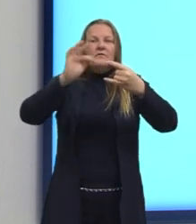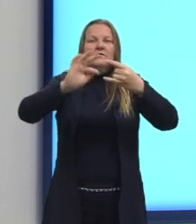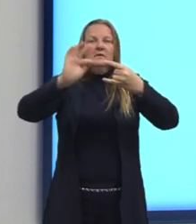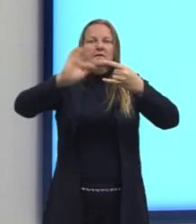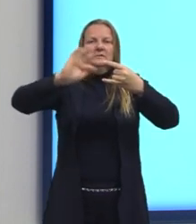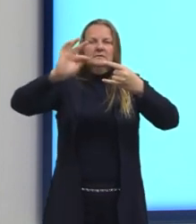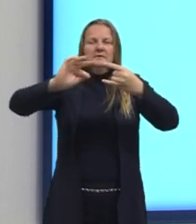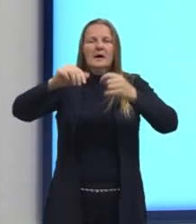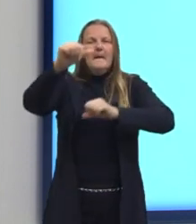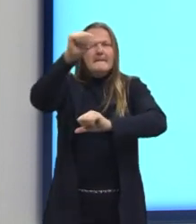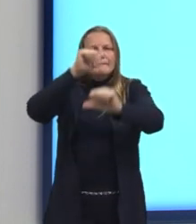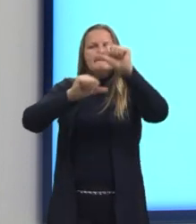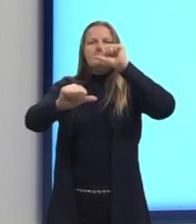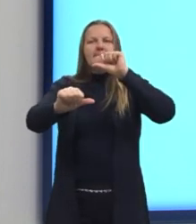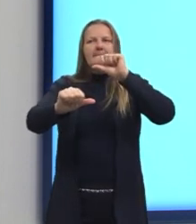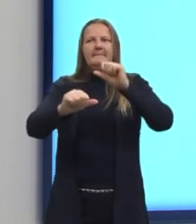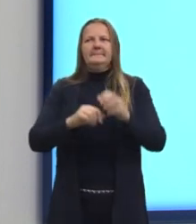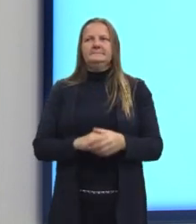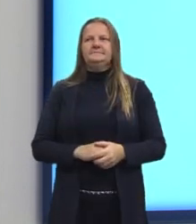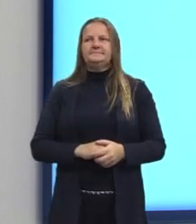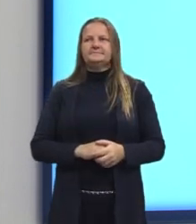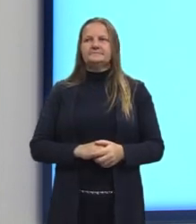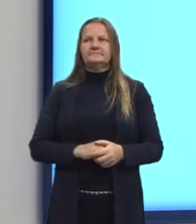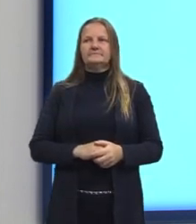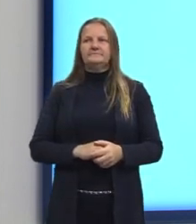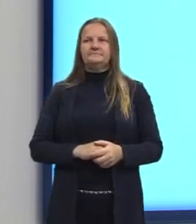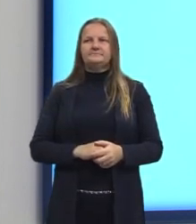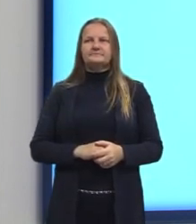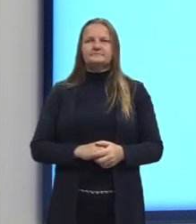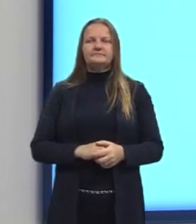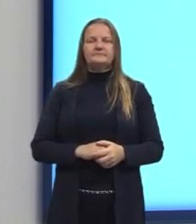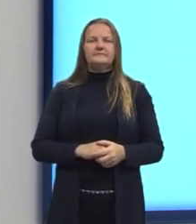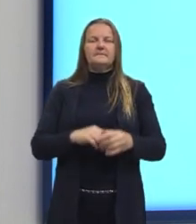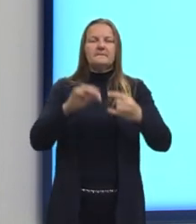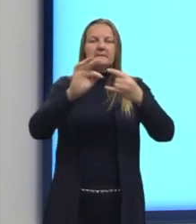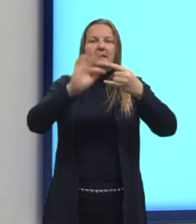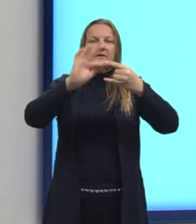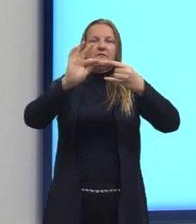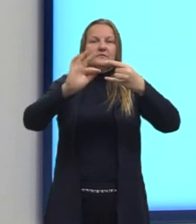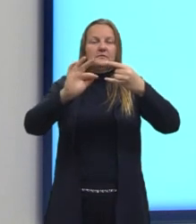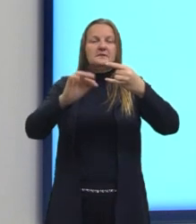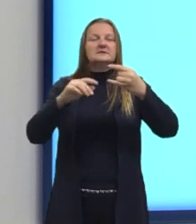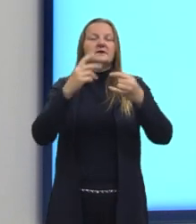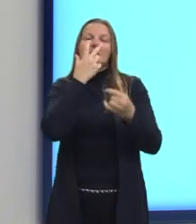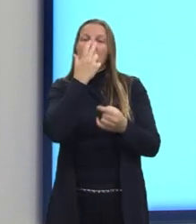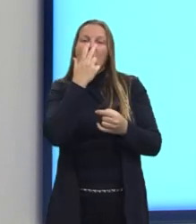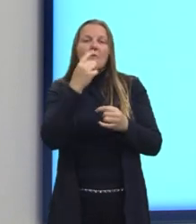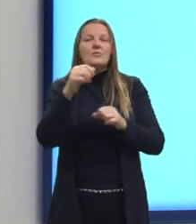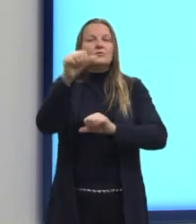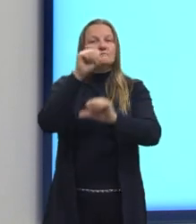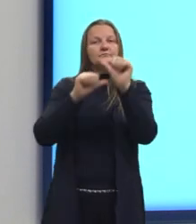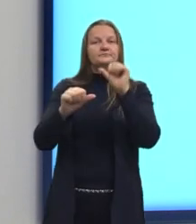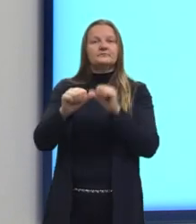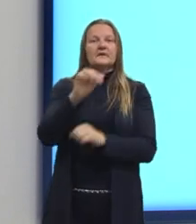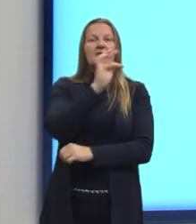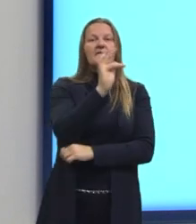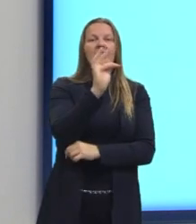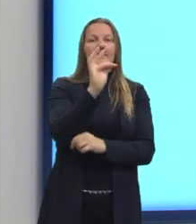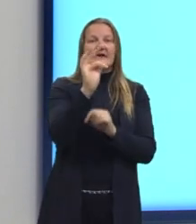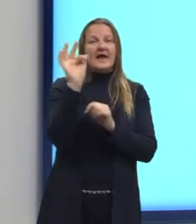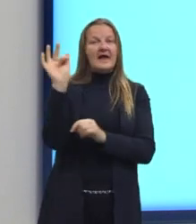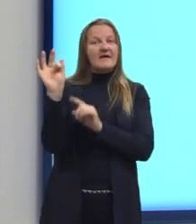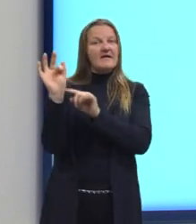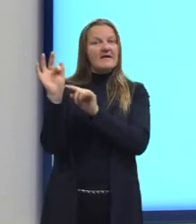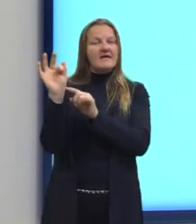o inverso do período tá então inversamente a gente tem a frequência que acaba sendo um termo bem